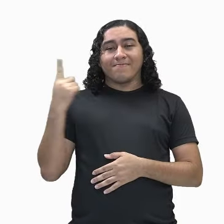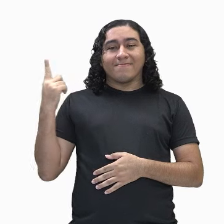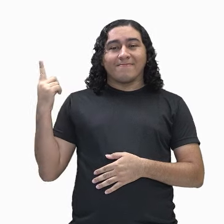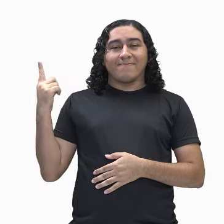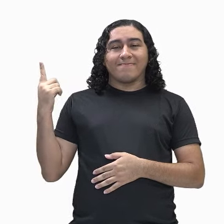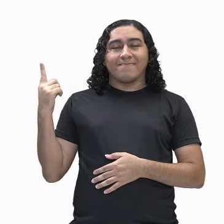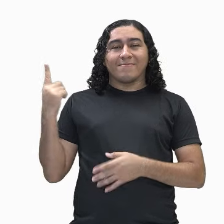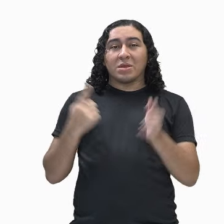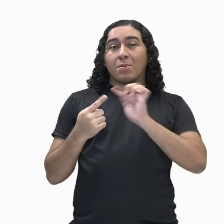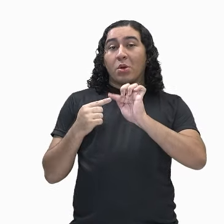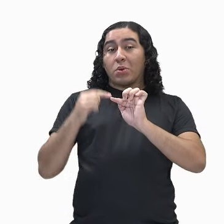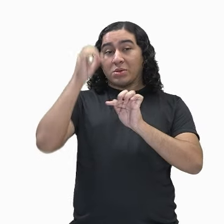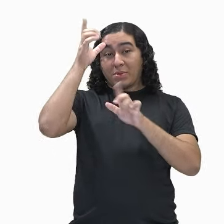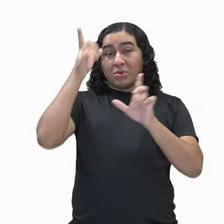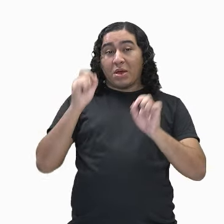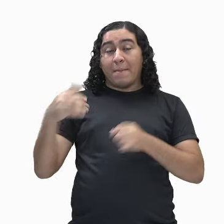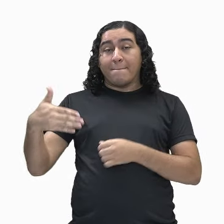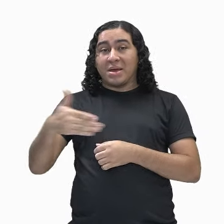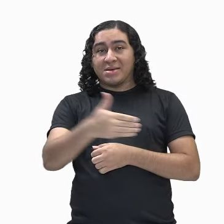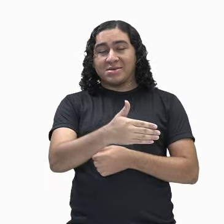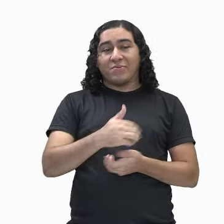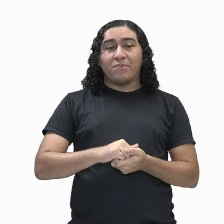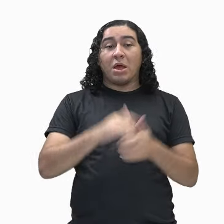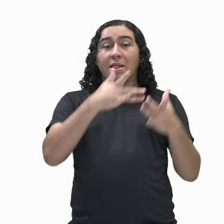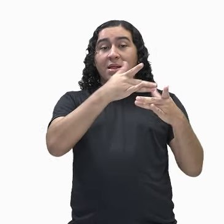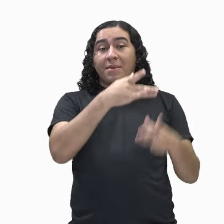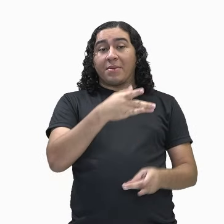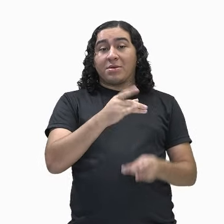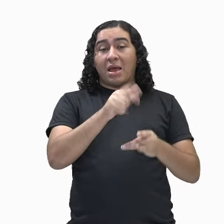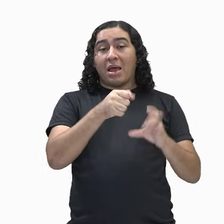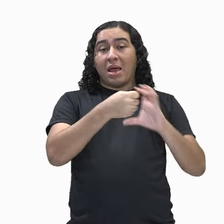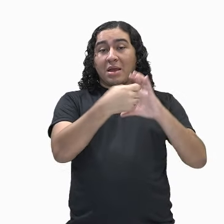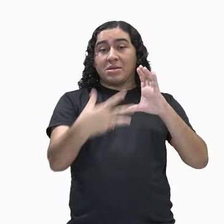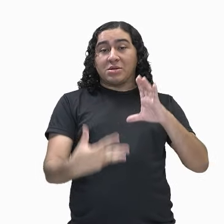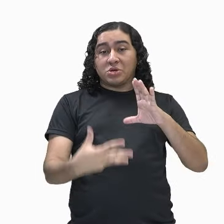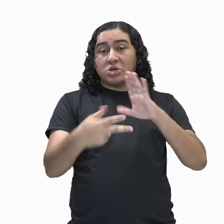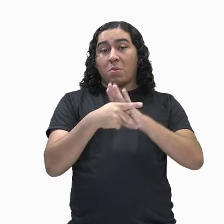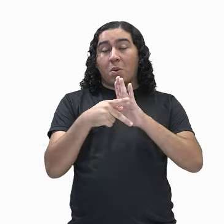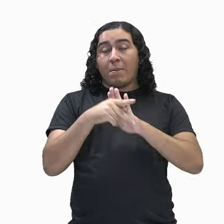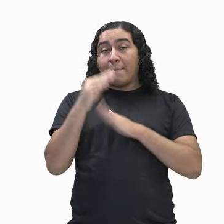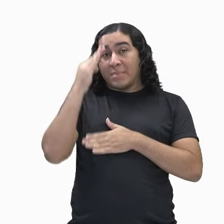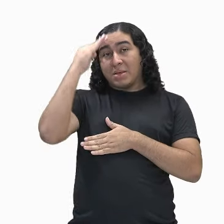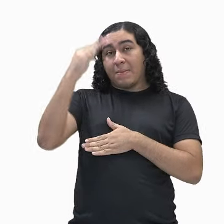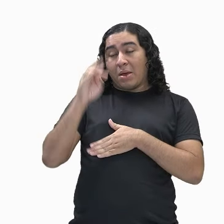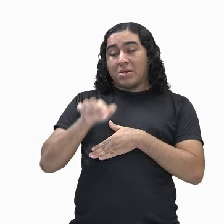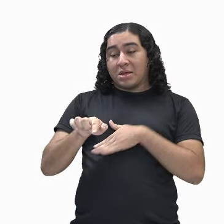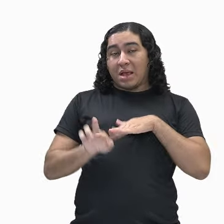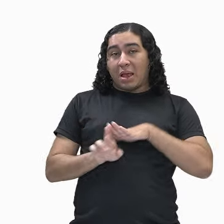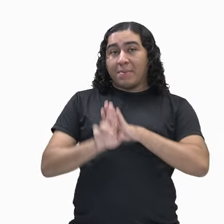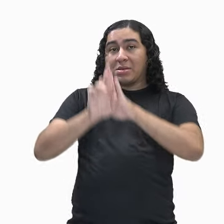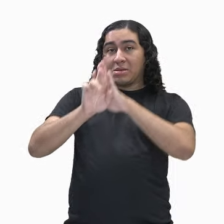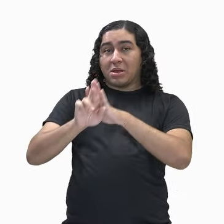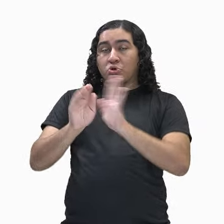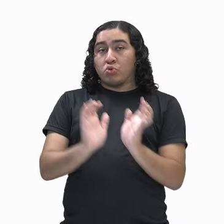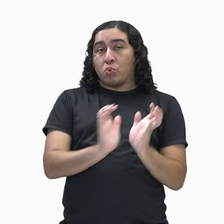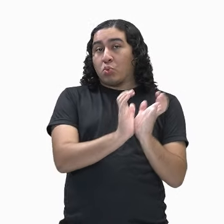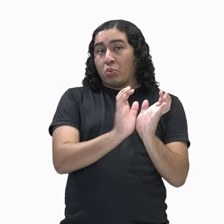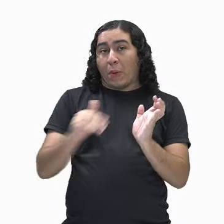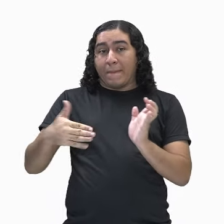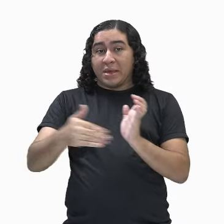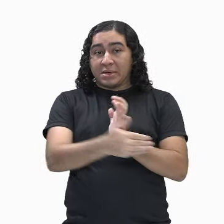objeto de conhecimento, peixes, e o detalhamento é características gerais e principais representantes